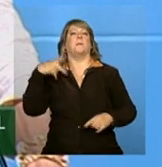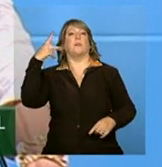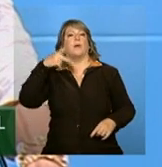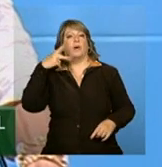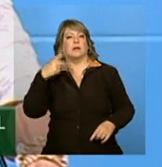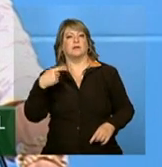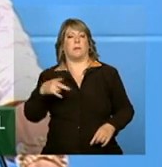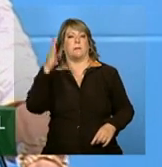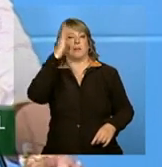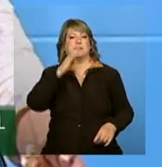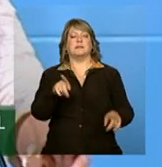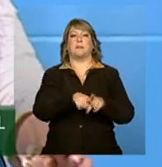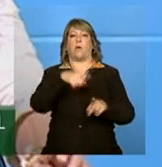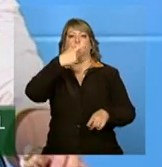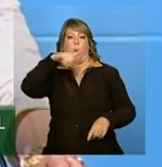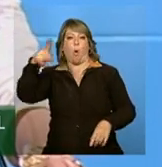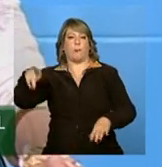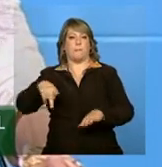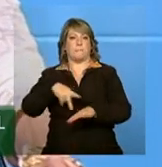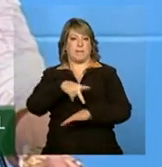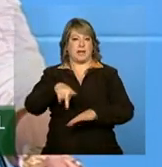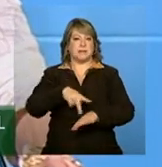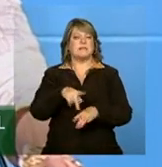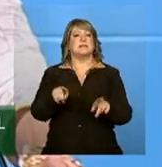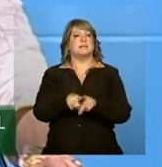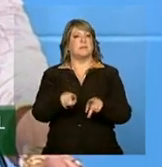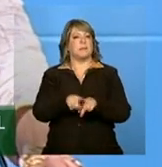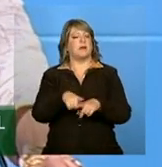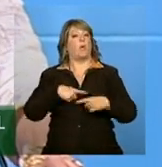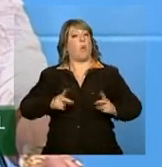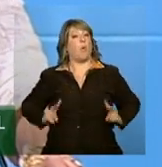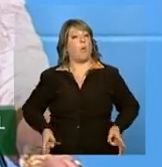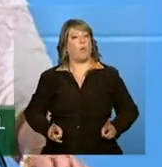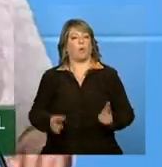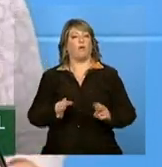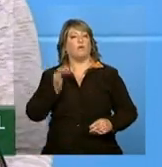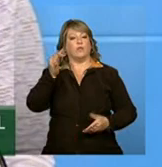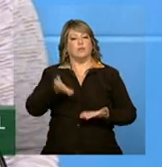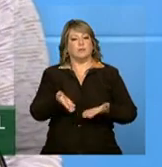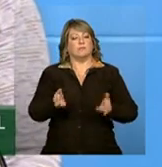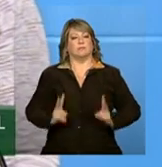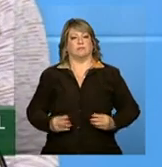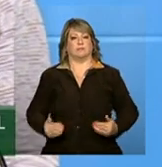outros países, também deem prosseguimento futuro a isso.